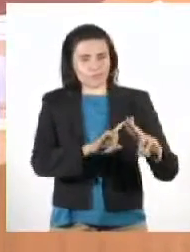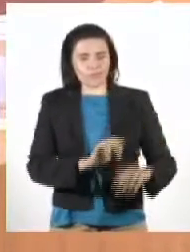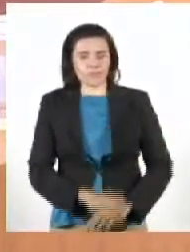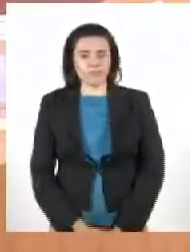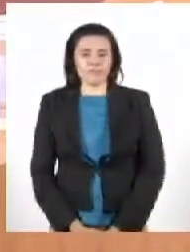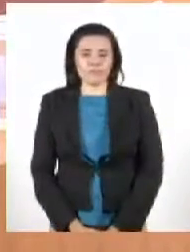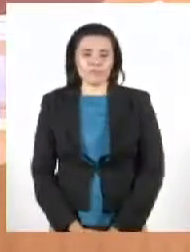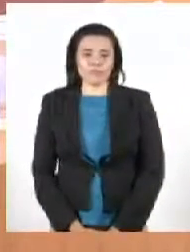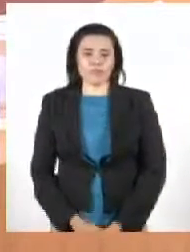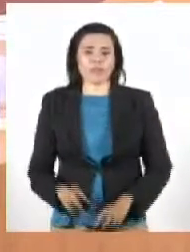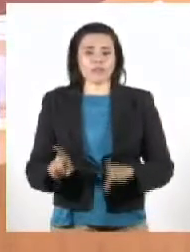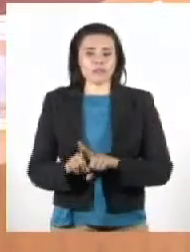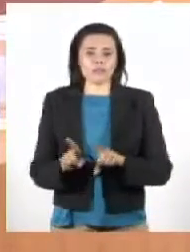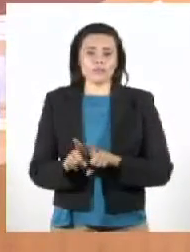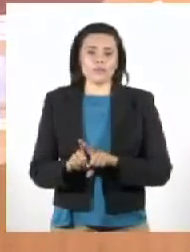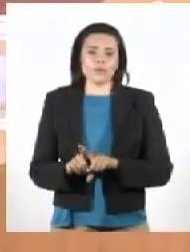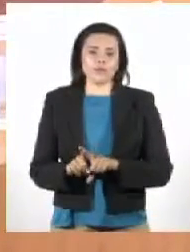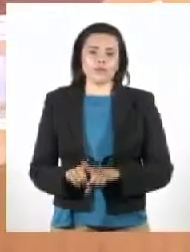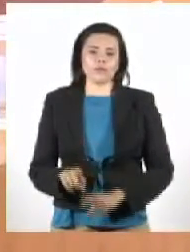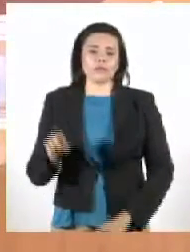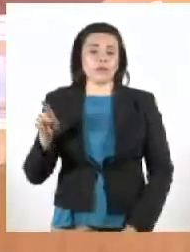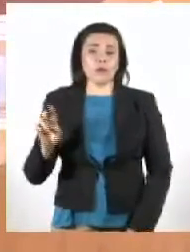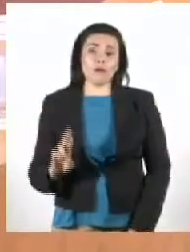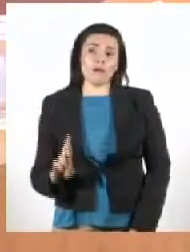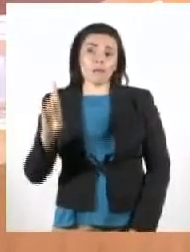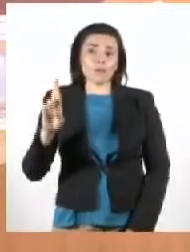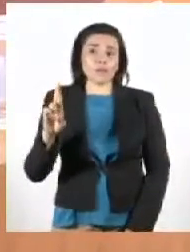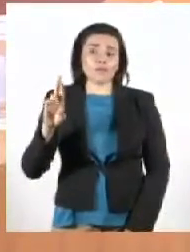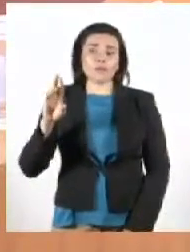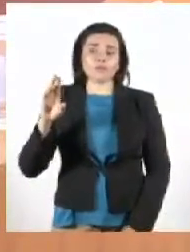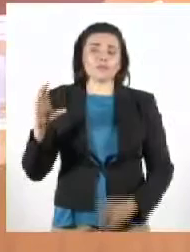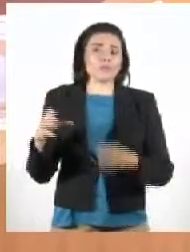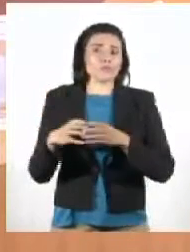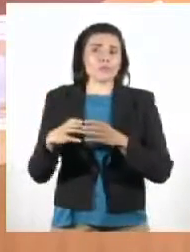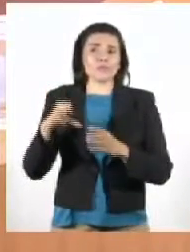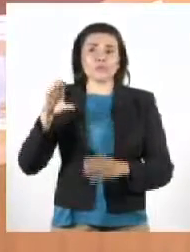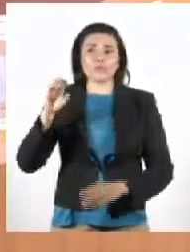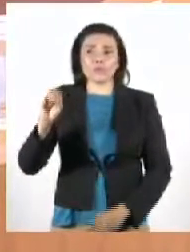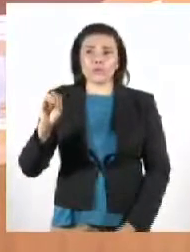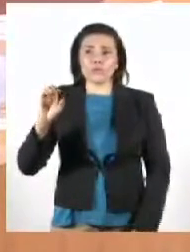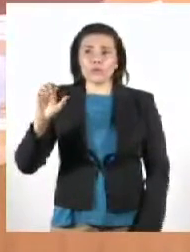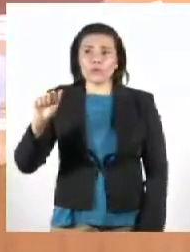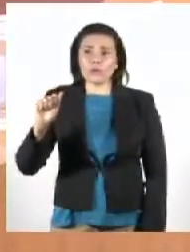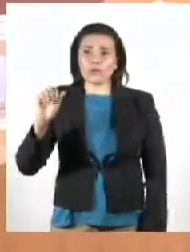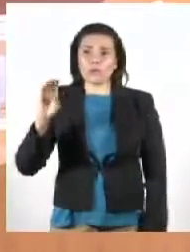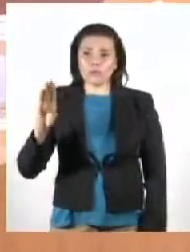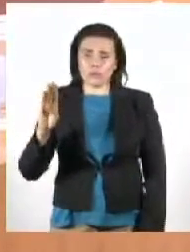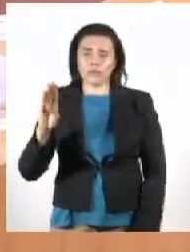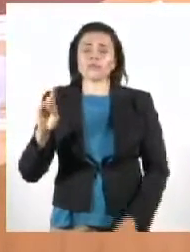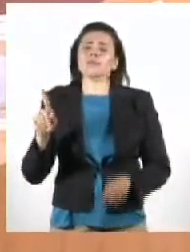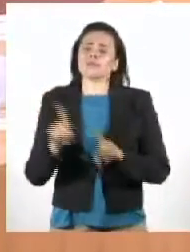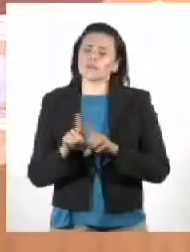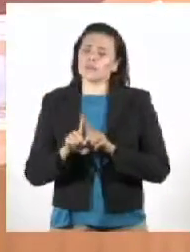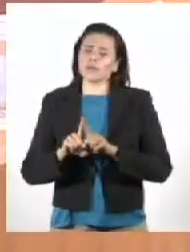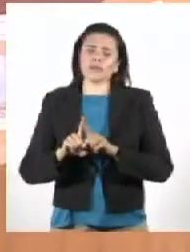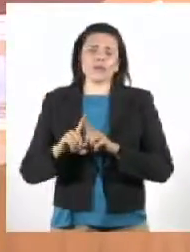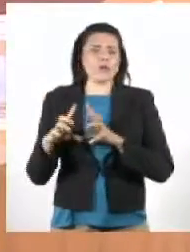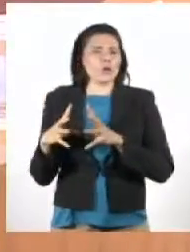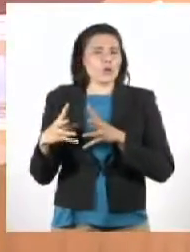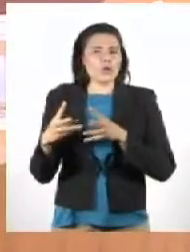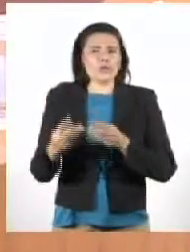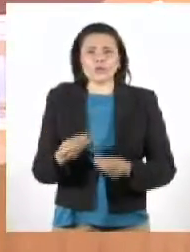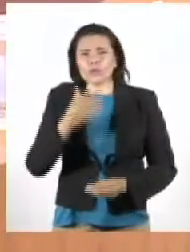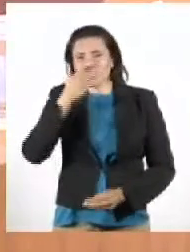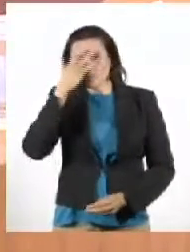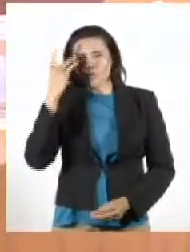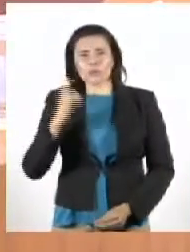e todos aqueles também que assinam a reportagem que foi feita pela revista Carta